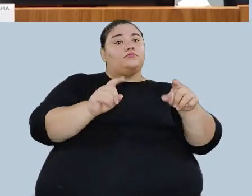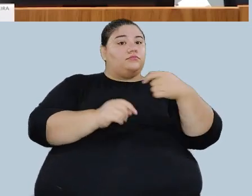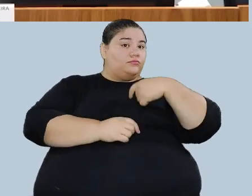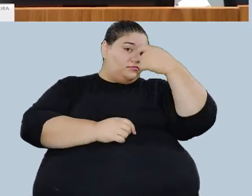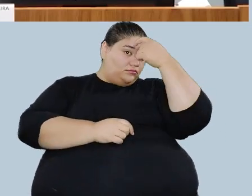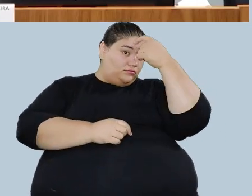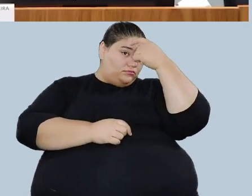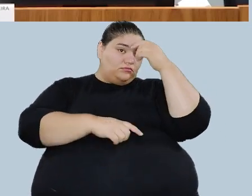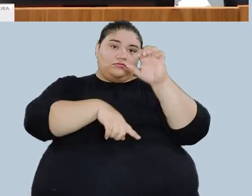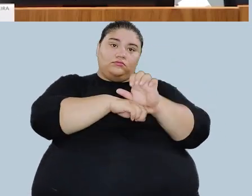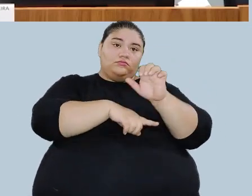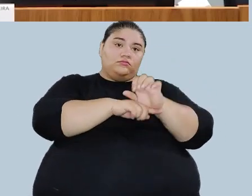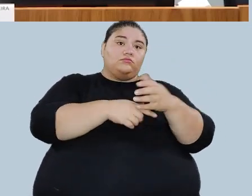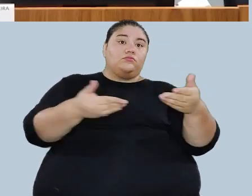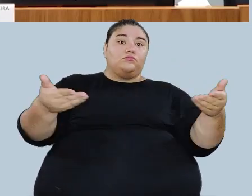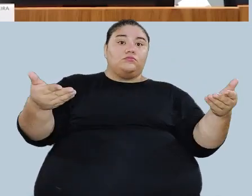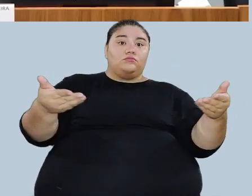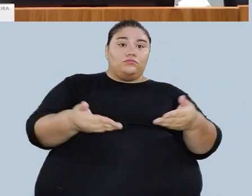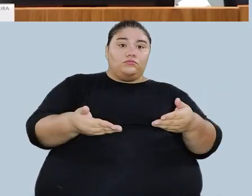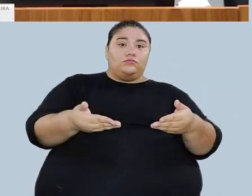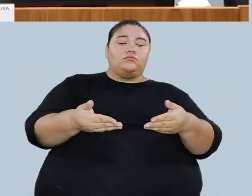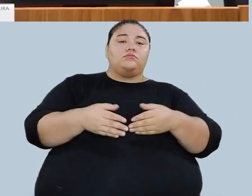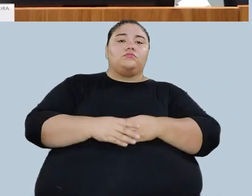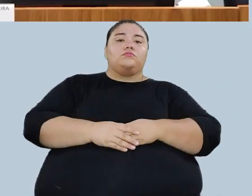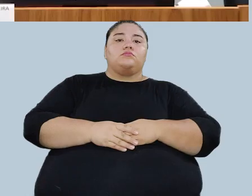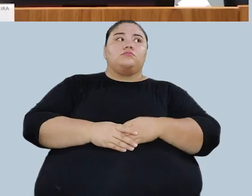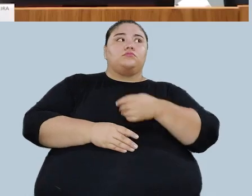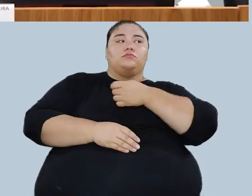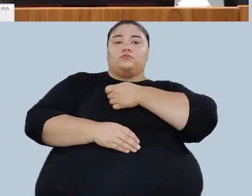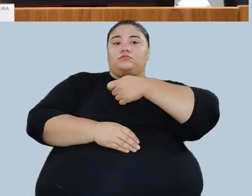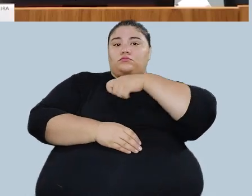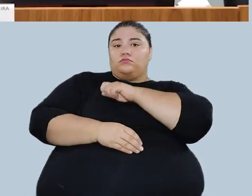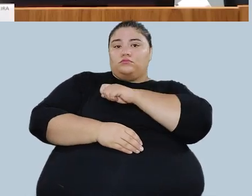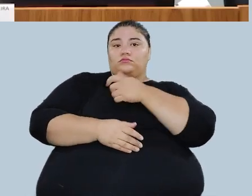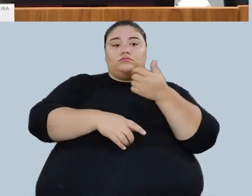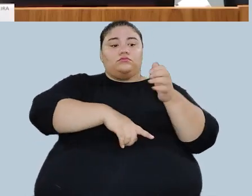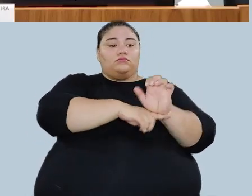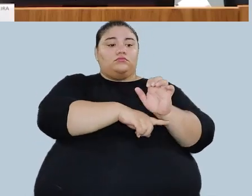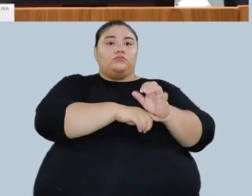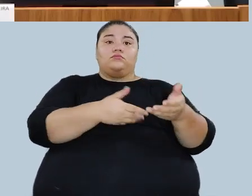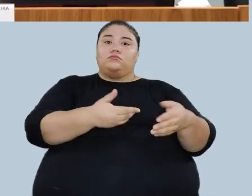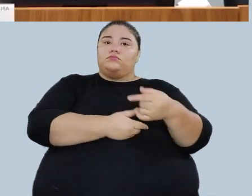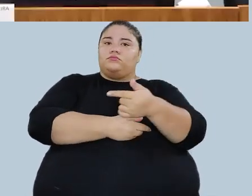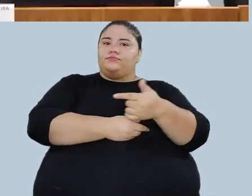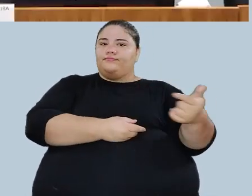os estados não têm hoje, vamos lá, os fiscais dos estados não têm hoje a